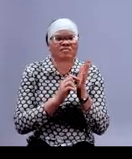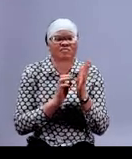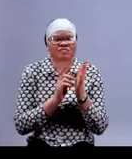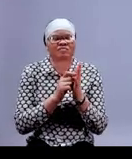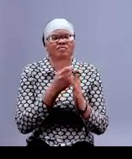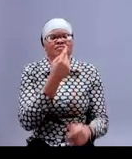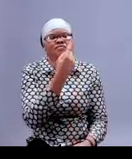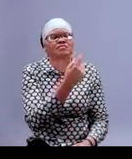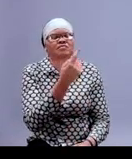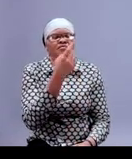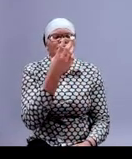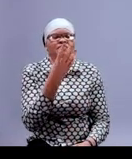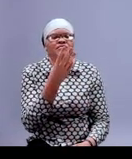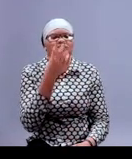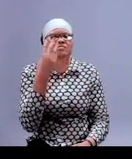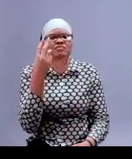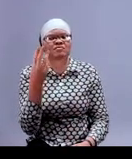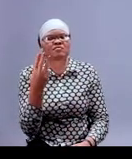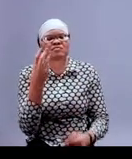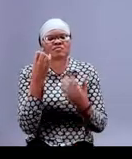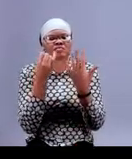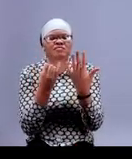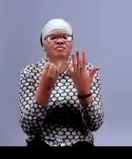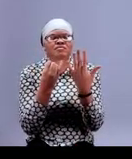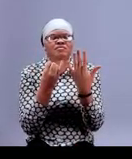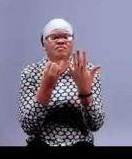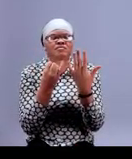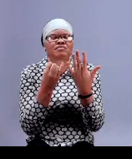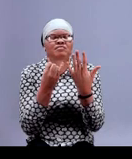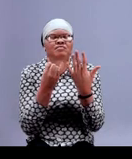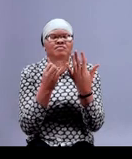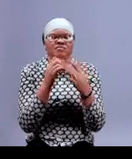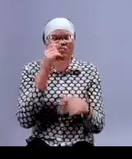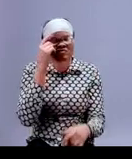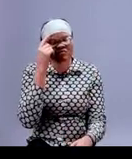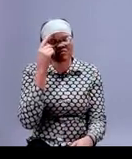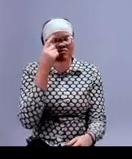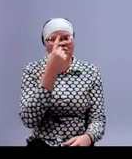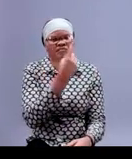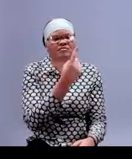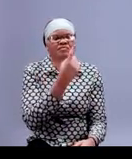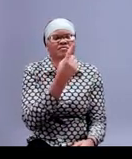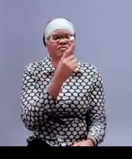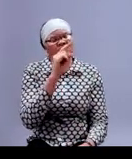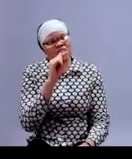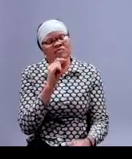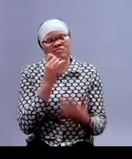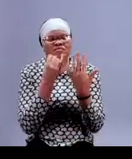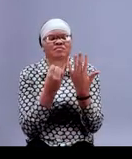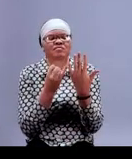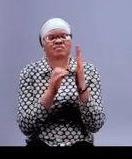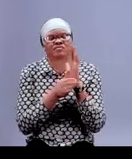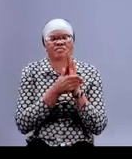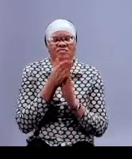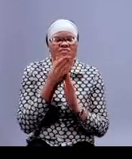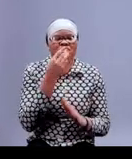calcular 1436 é divid por 6 Vamos pensar 1 é menor que